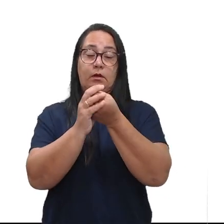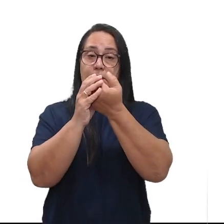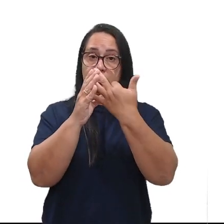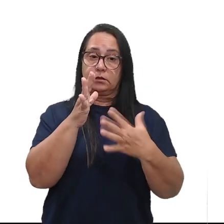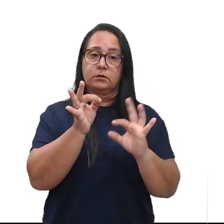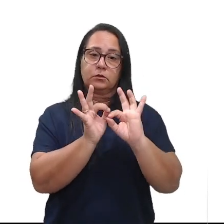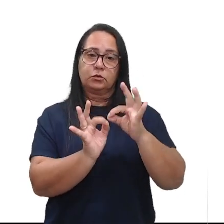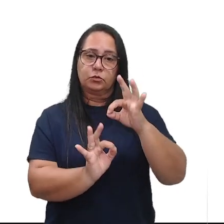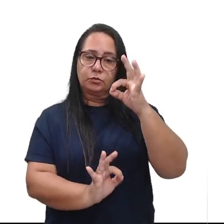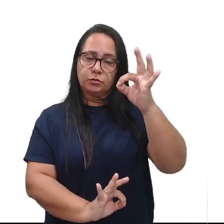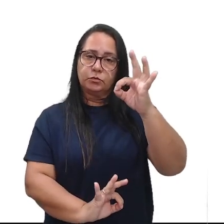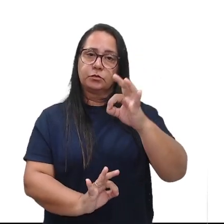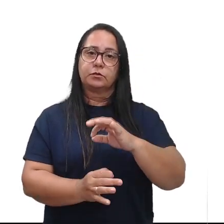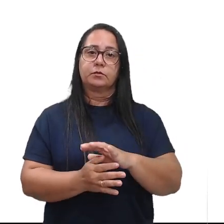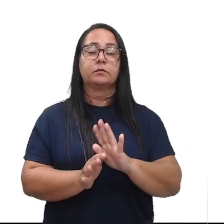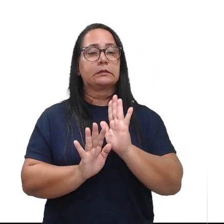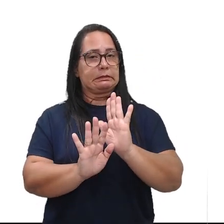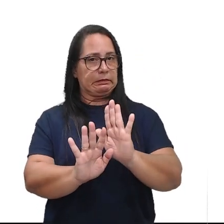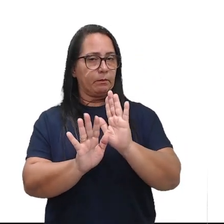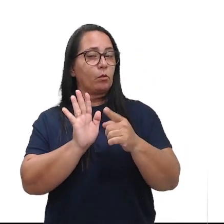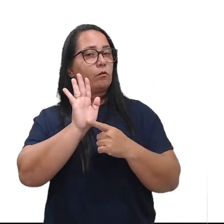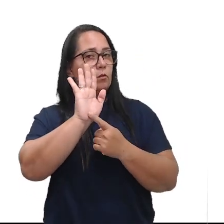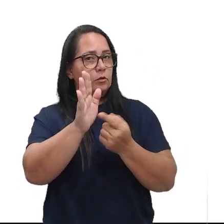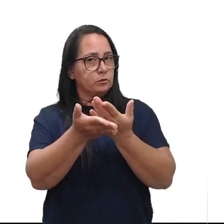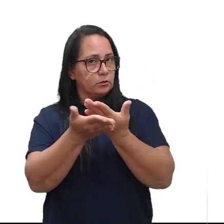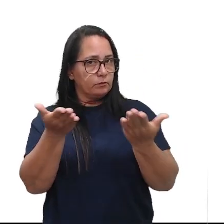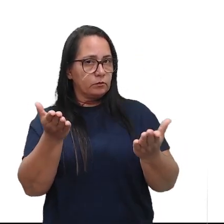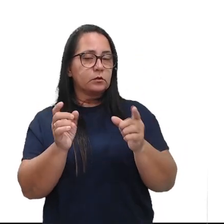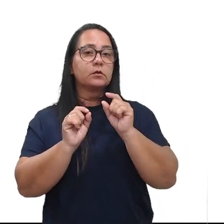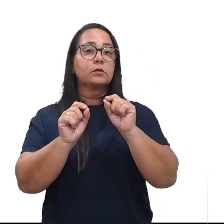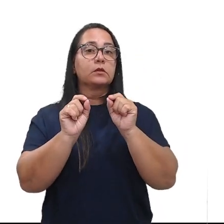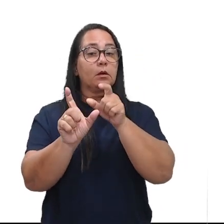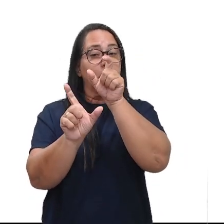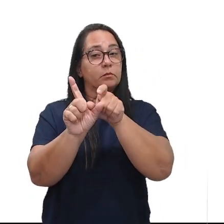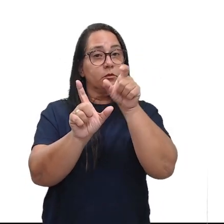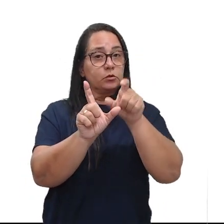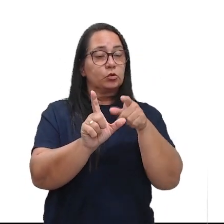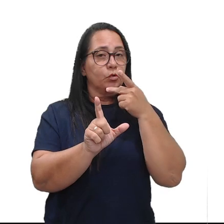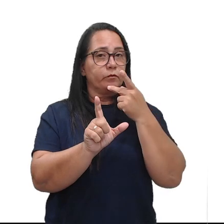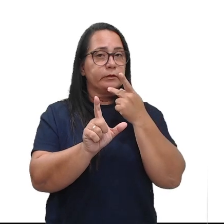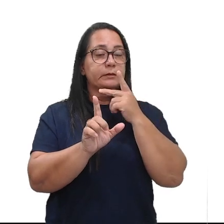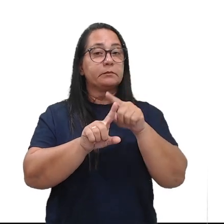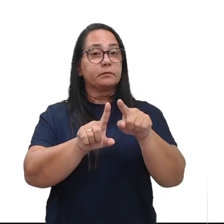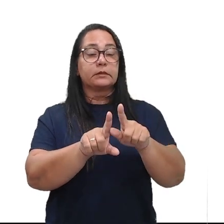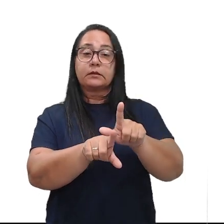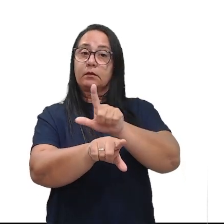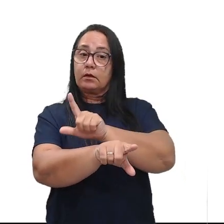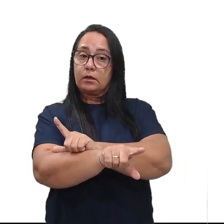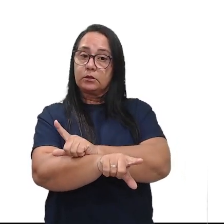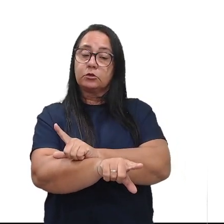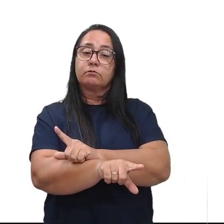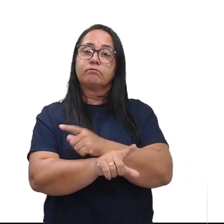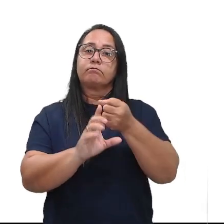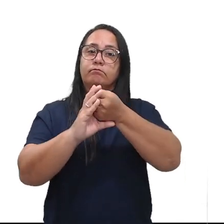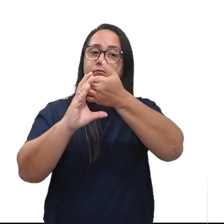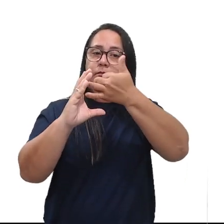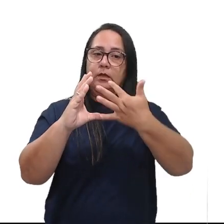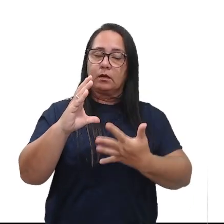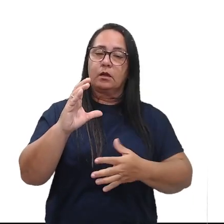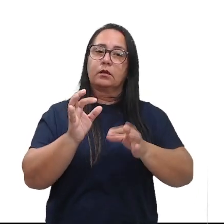dos discursos. Daqui a pouco eu vou mostrar para vocês quem são esses personagens que eu citei. Mas antes, vamos ver características do